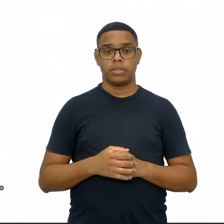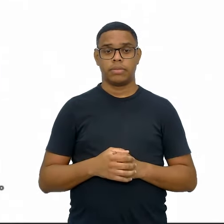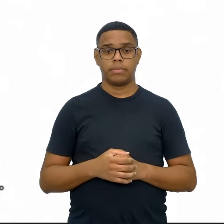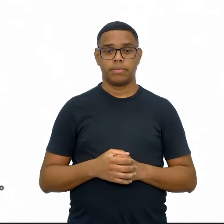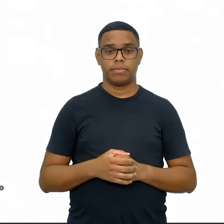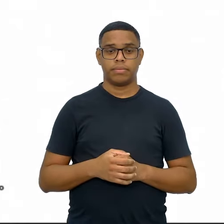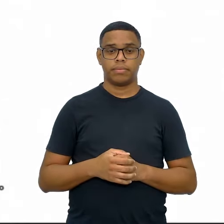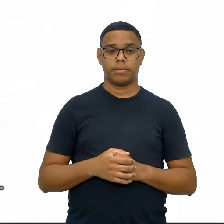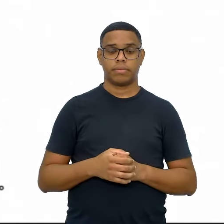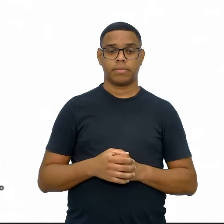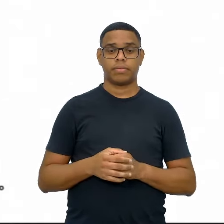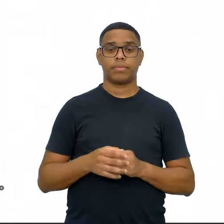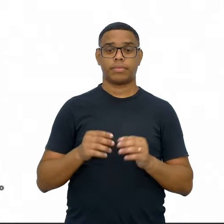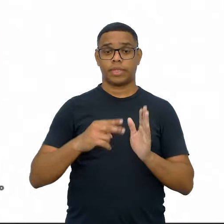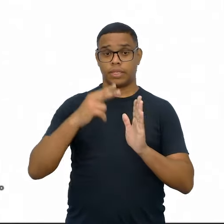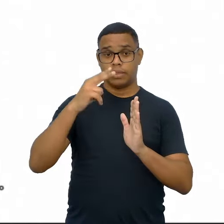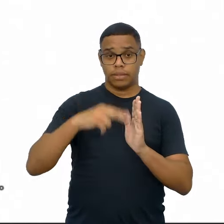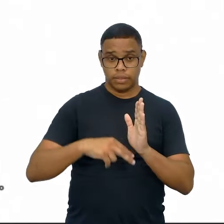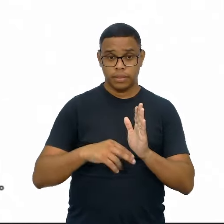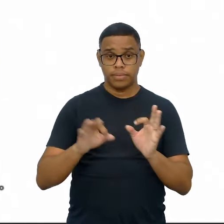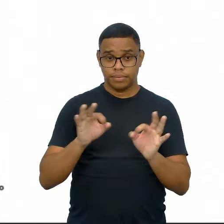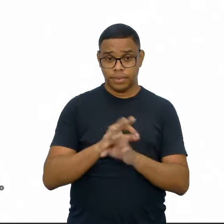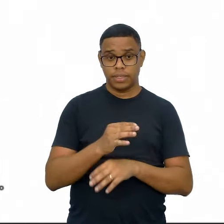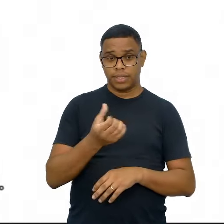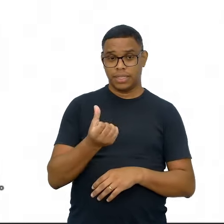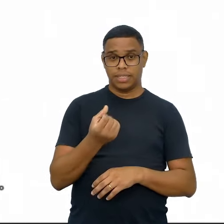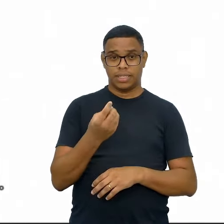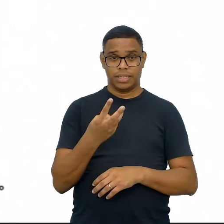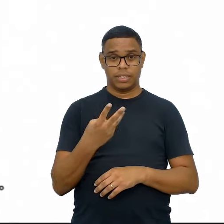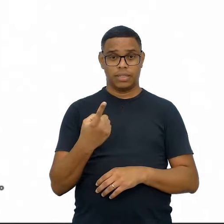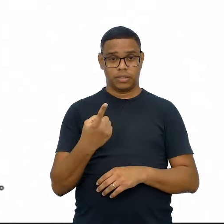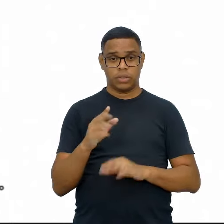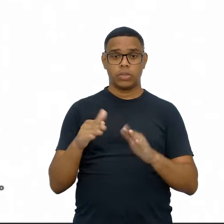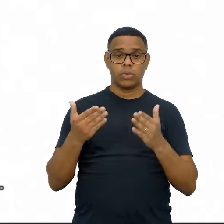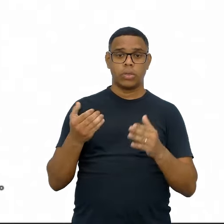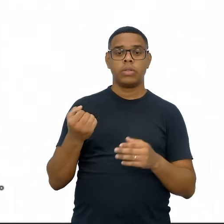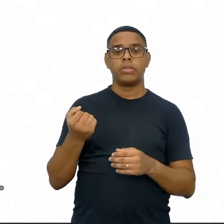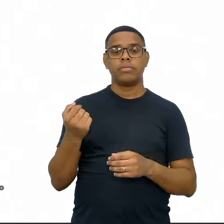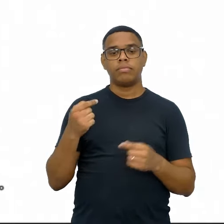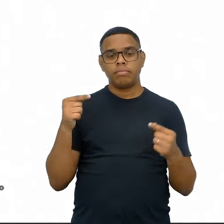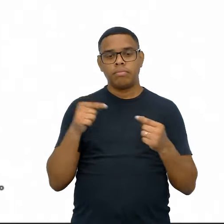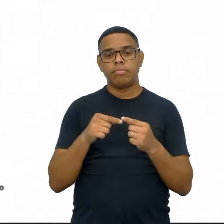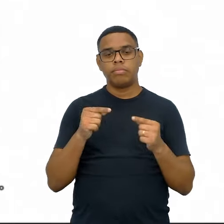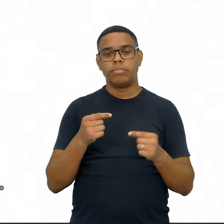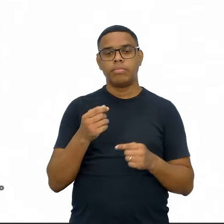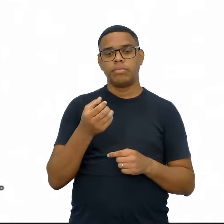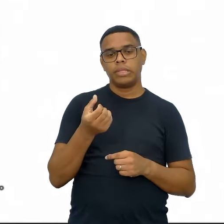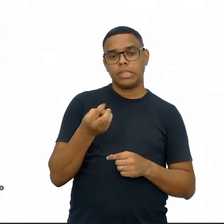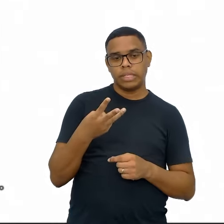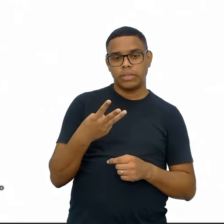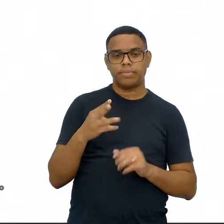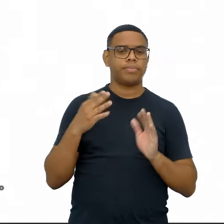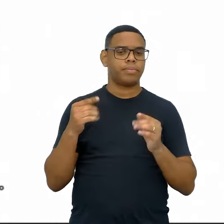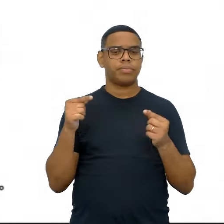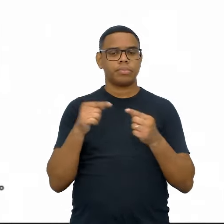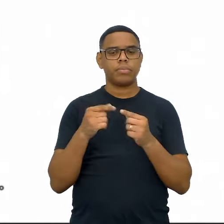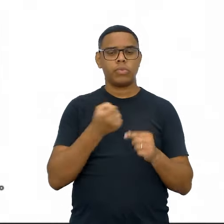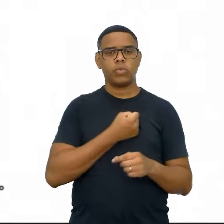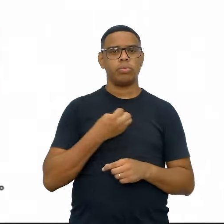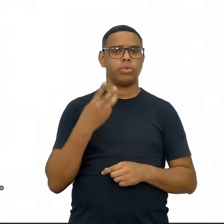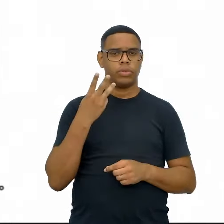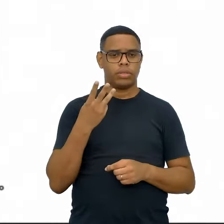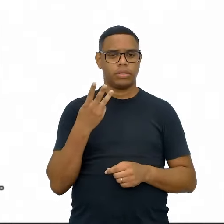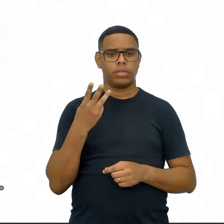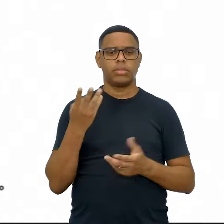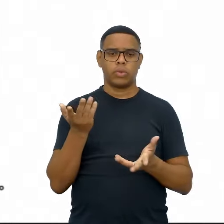ele pergunta, né, após a leitura do número 631, qual que é o valor relativo ao número 3, né, quando que ele ocupa ali